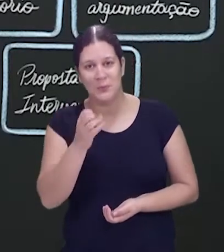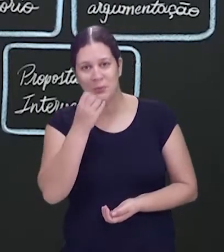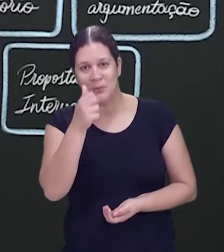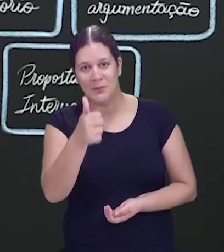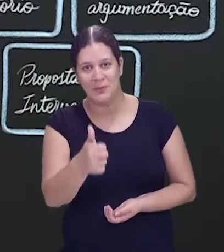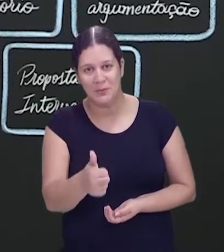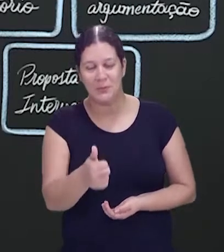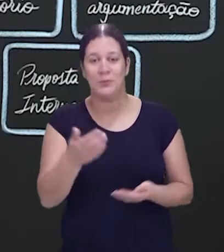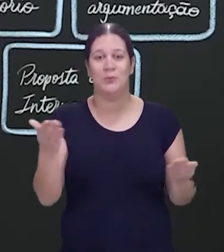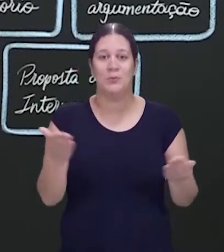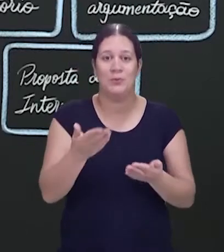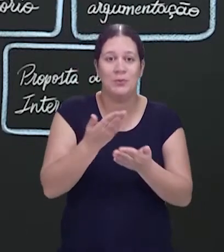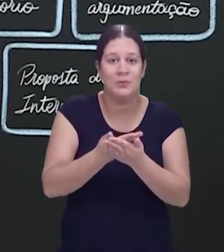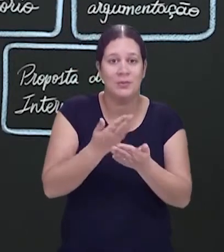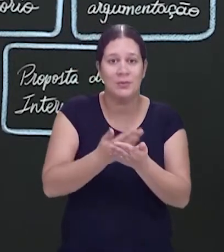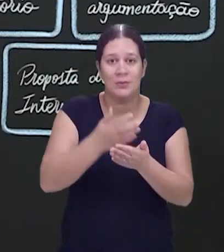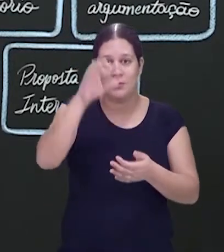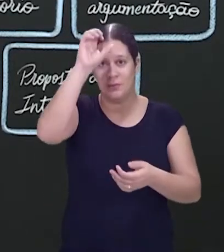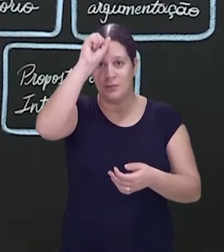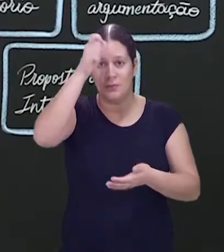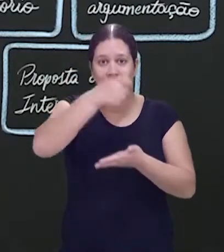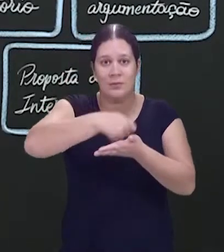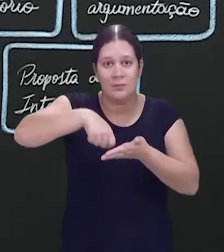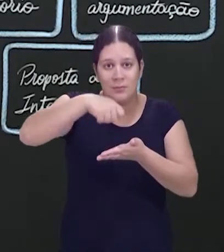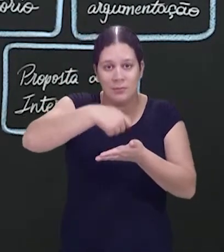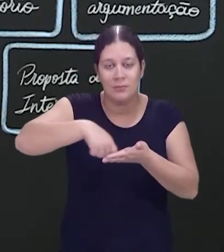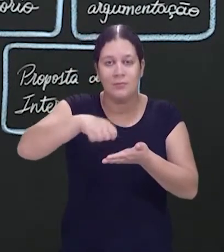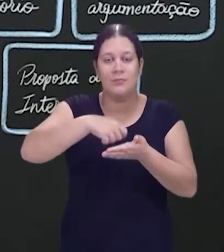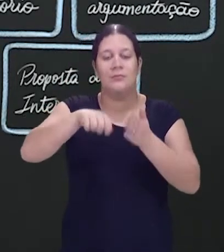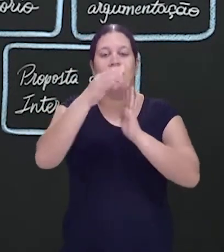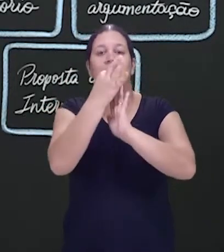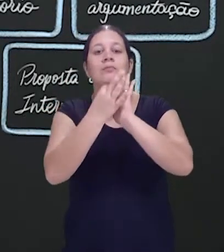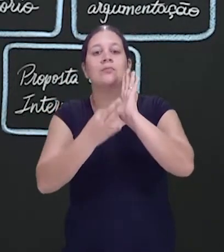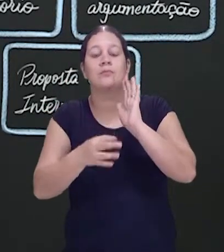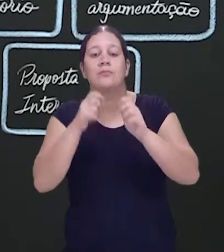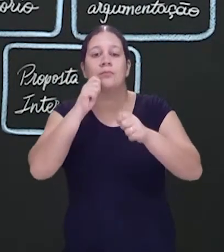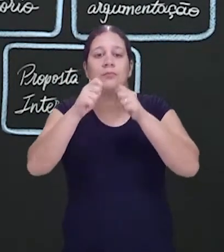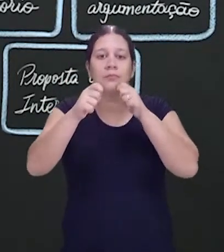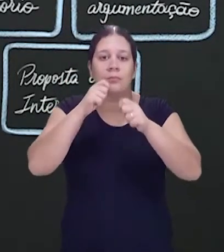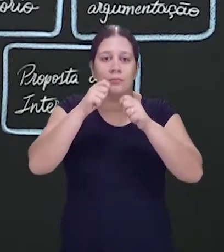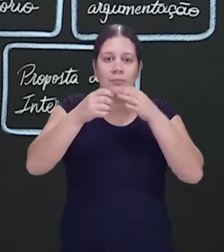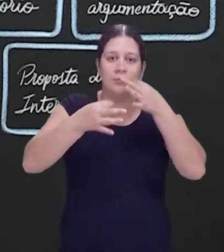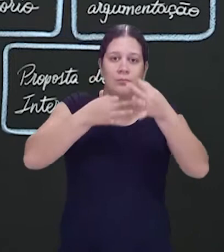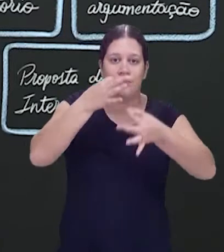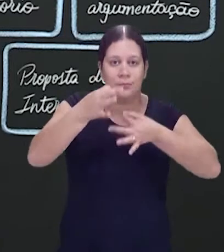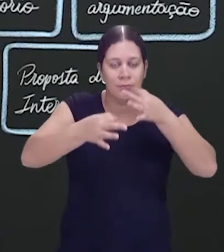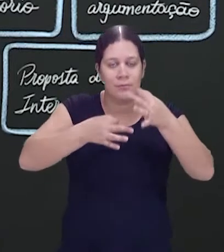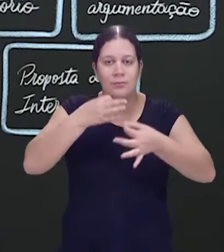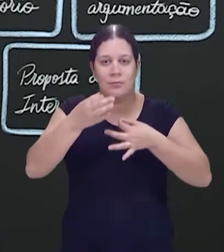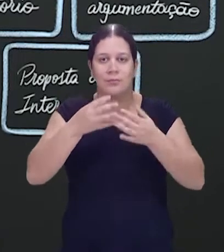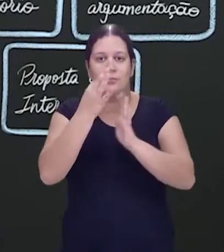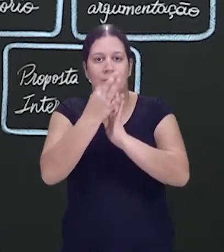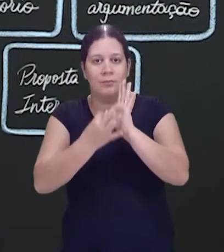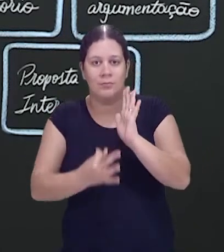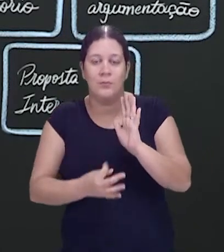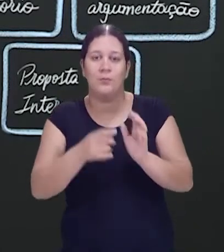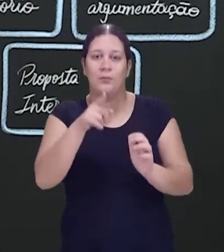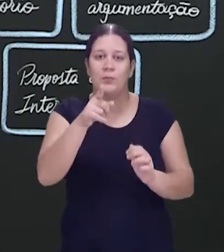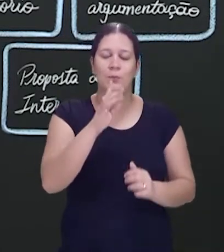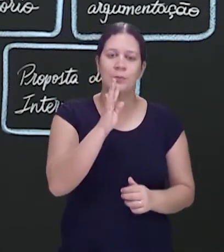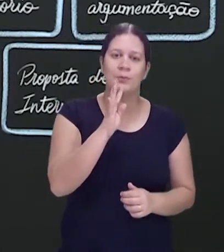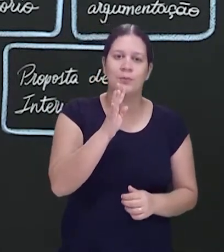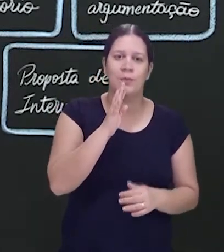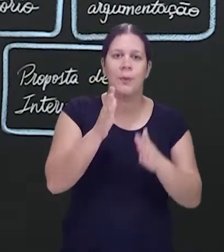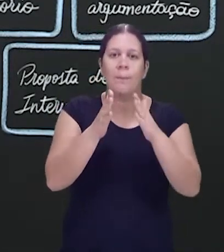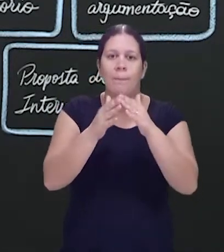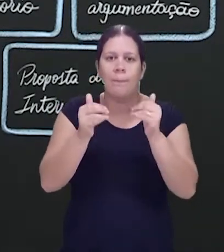Olá, tudo bem? Na aula de hoje a gente vai aprender a escrever o texto dissertativo ou argumentativo. Geralmente esse texto você deve